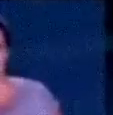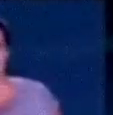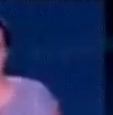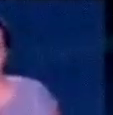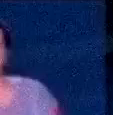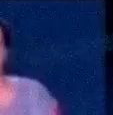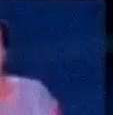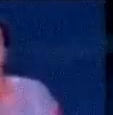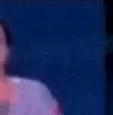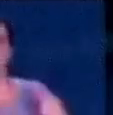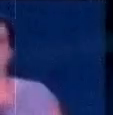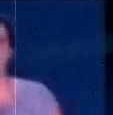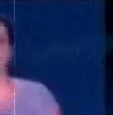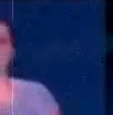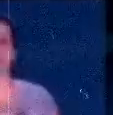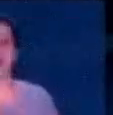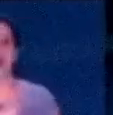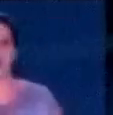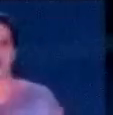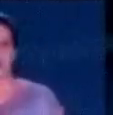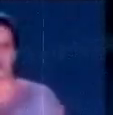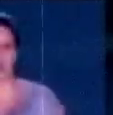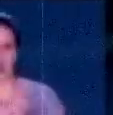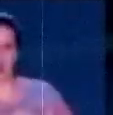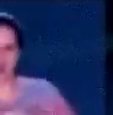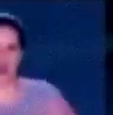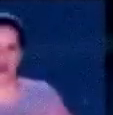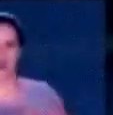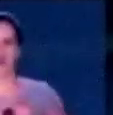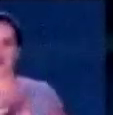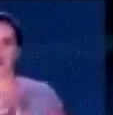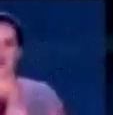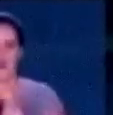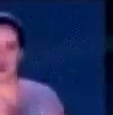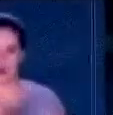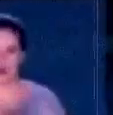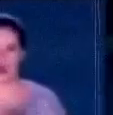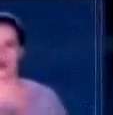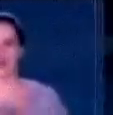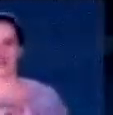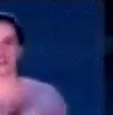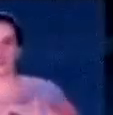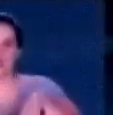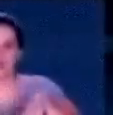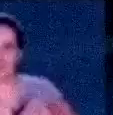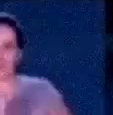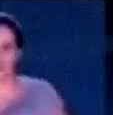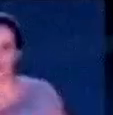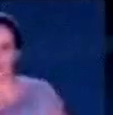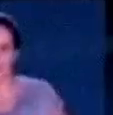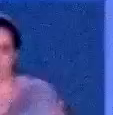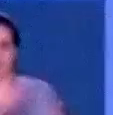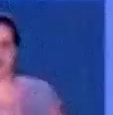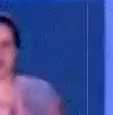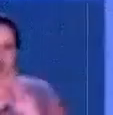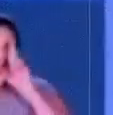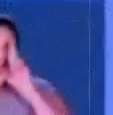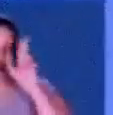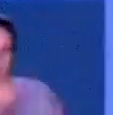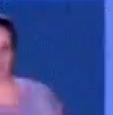sobre a política de cotas? Cotas étnicas, sociais, de gênero e raciais.